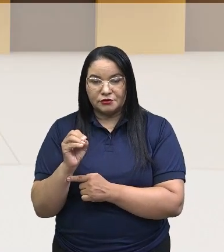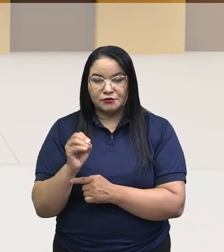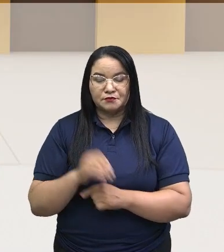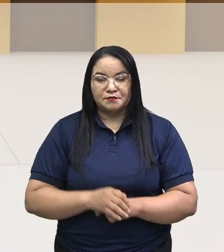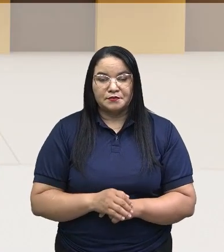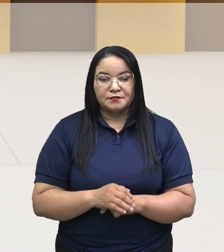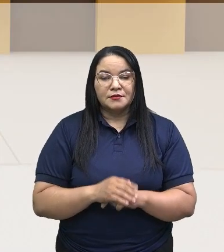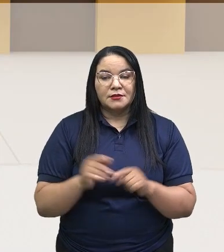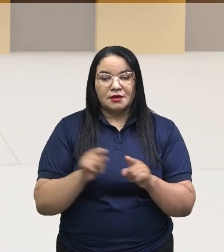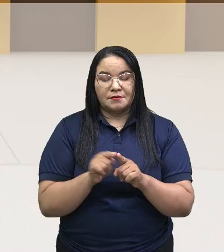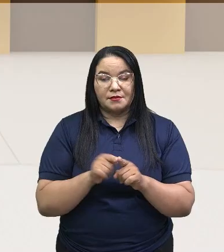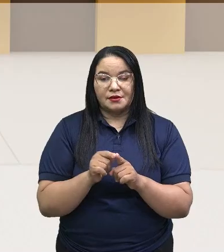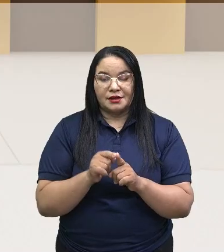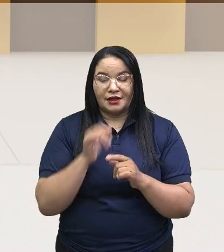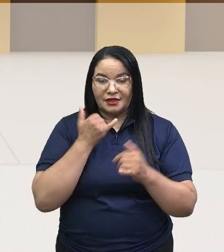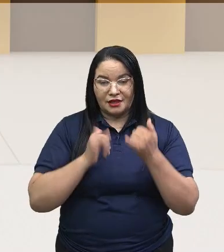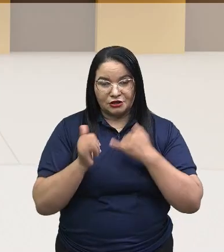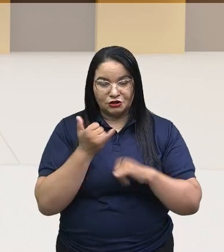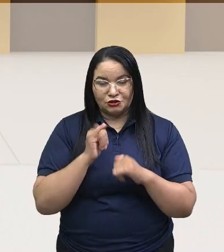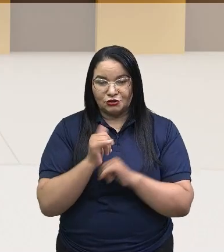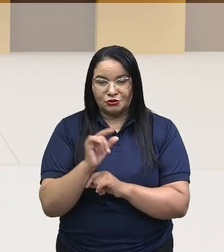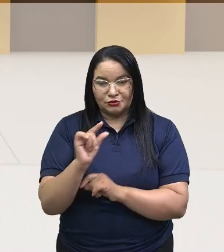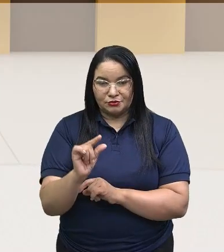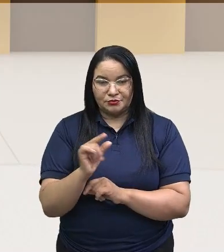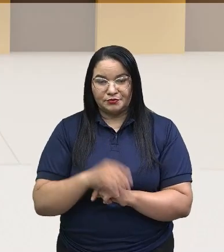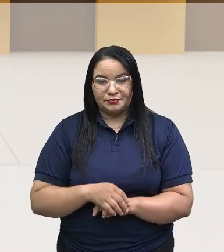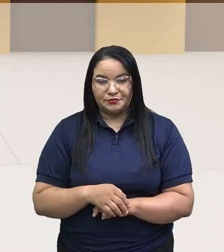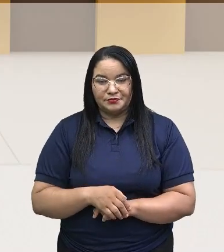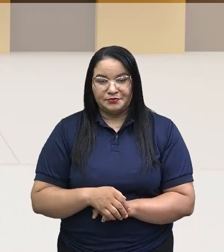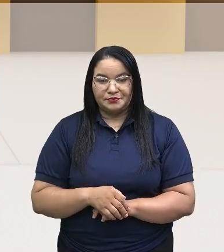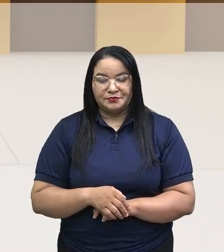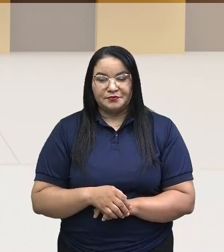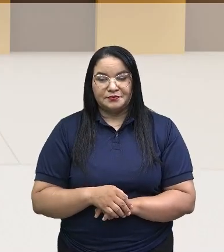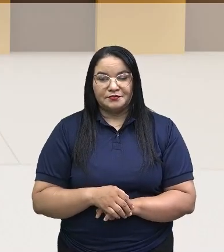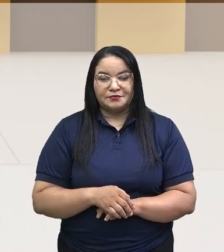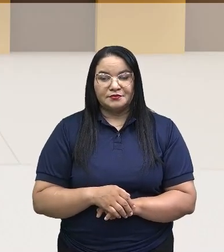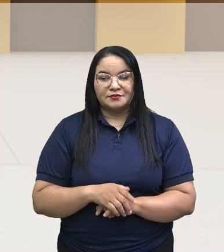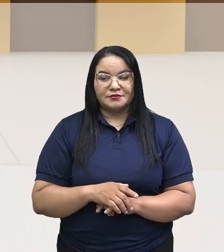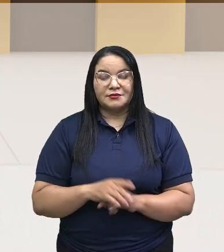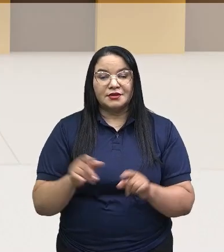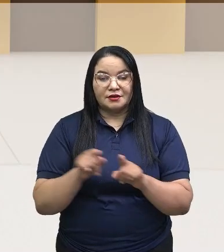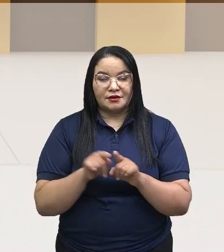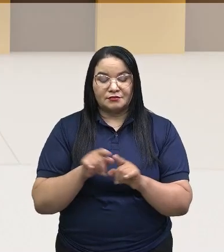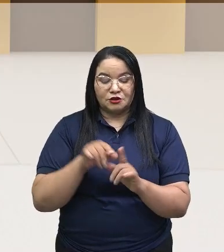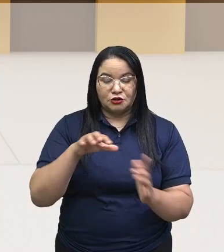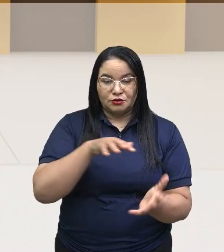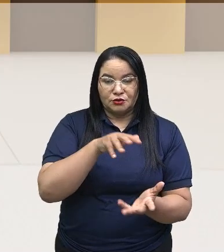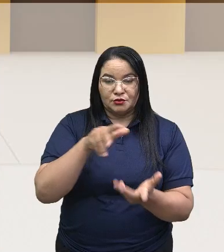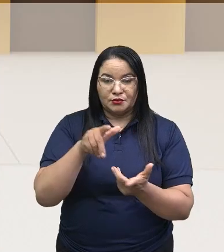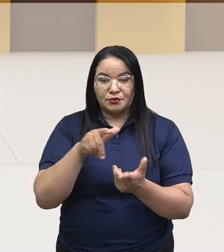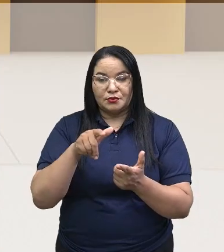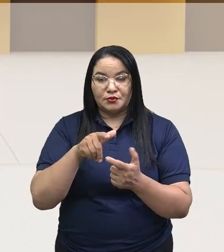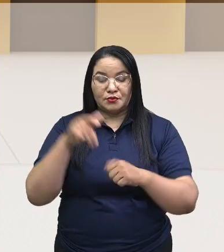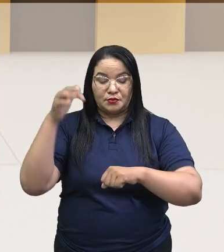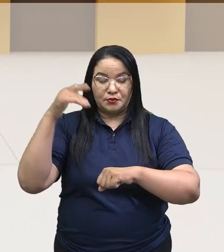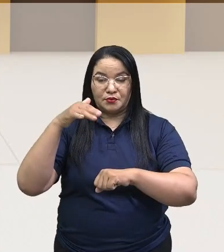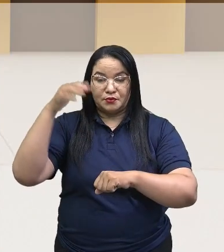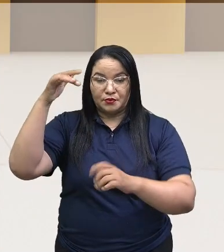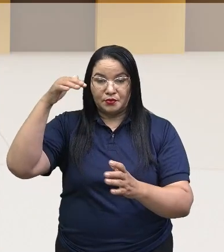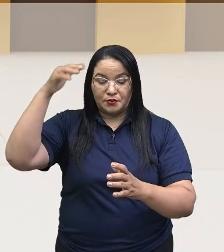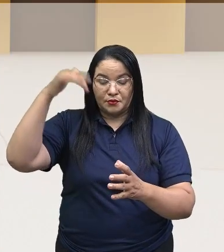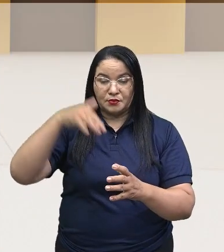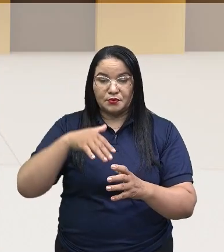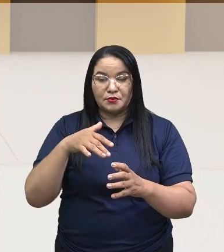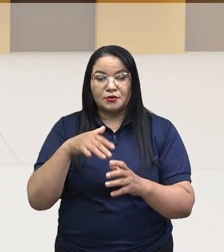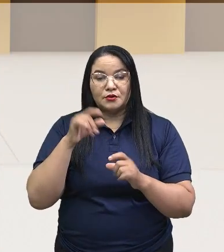de menor energia. Verdade. E, por fim, ela penetra profundamente a pele, até a